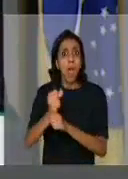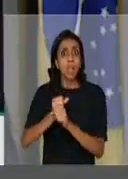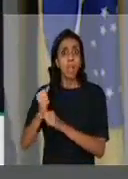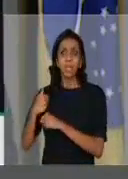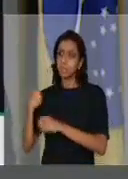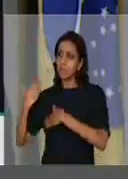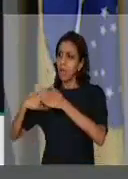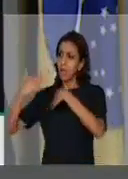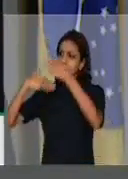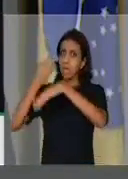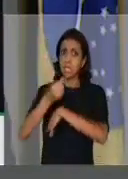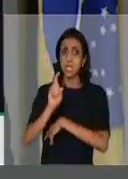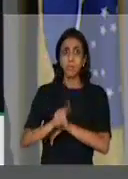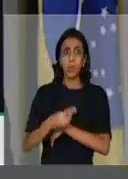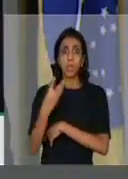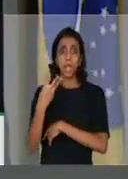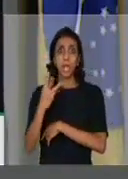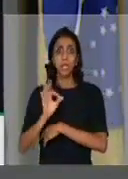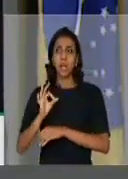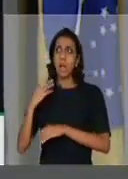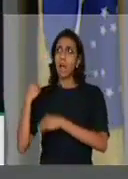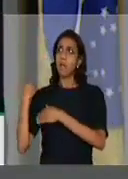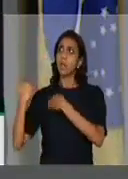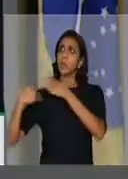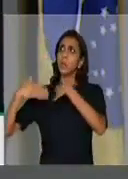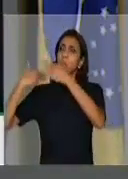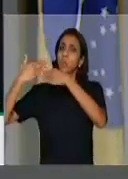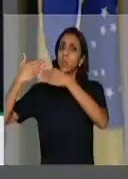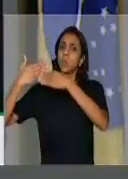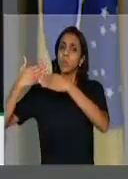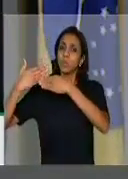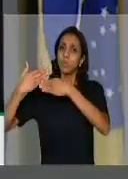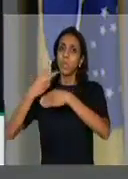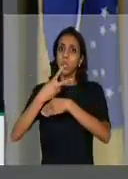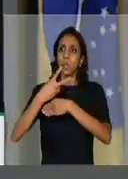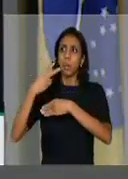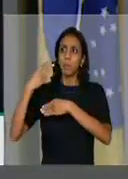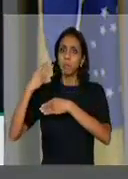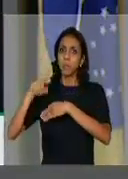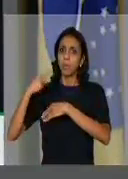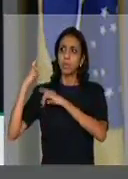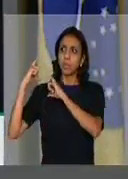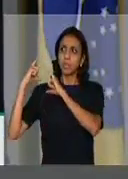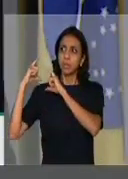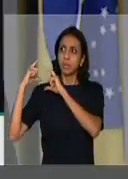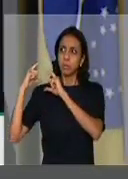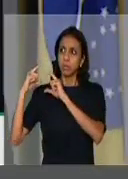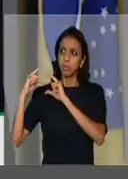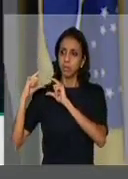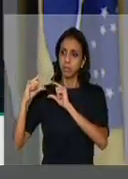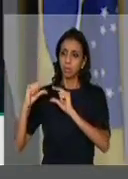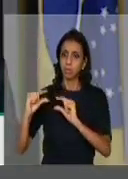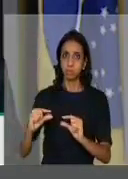50 anos a 6,3% e passamos a crescer a 2,12%?